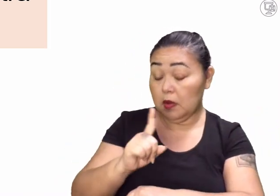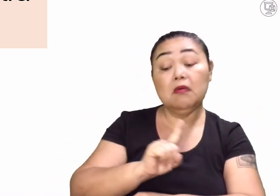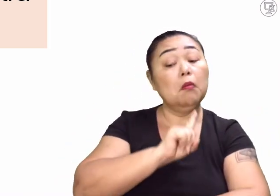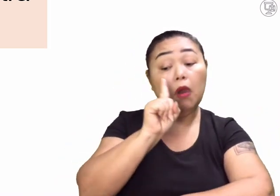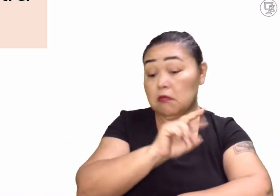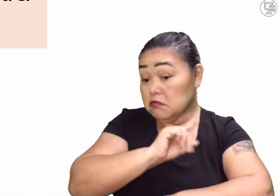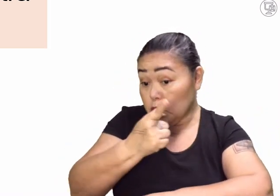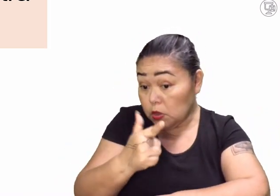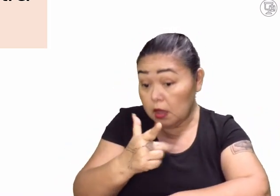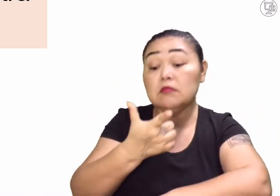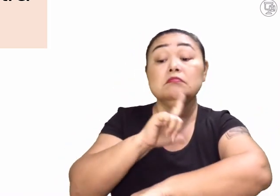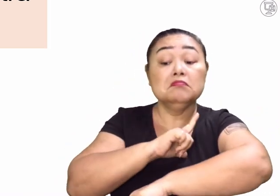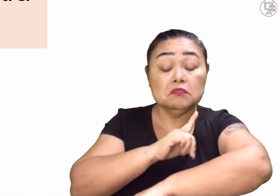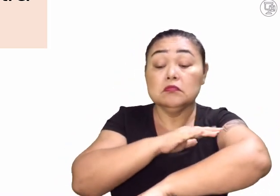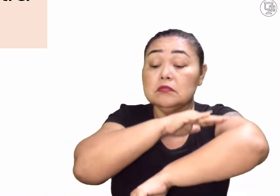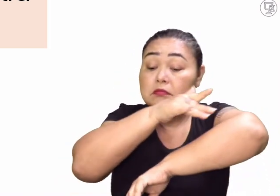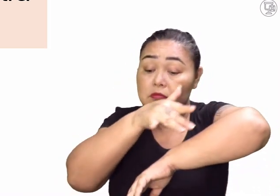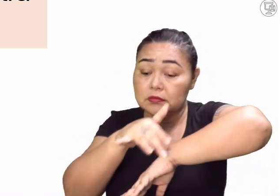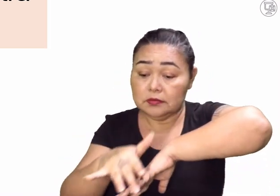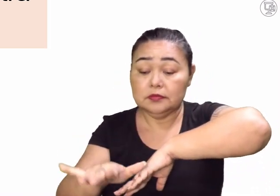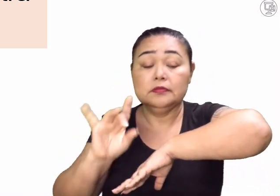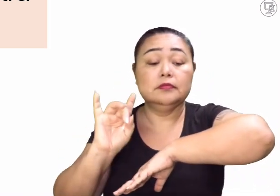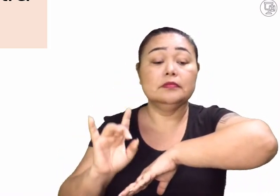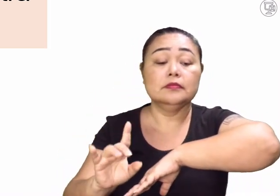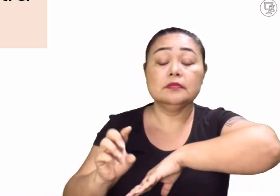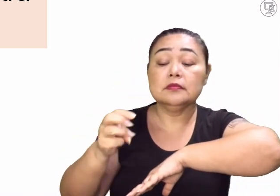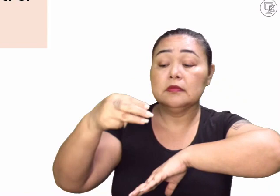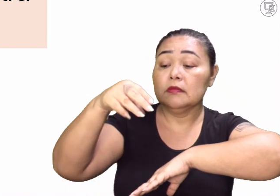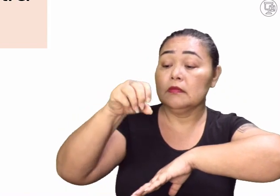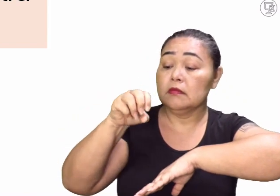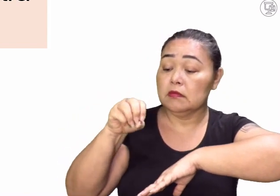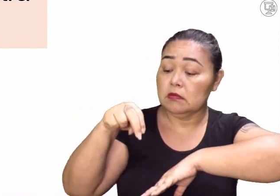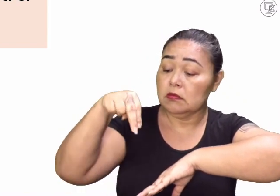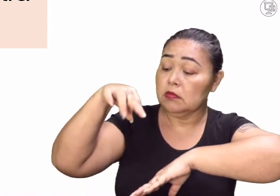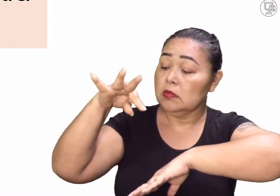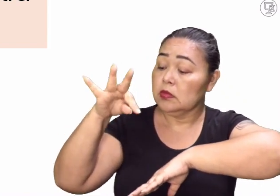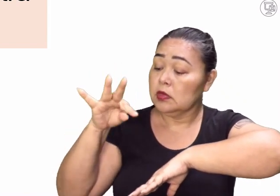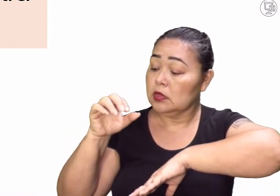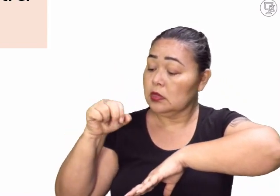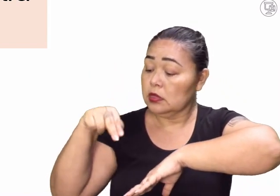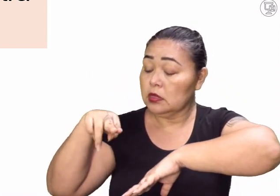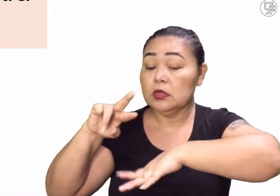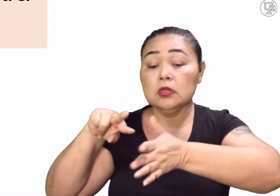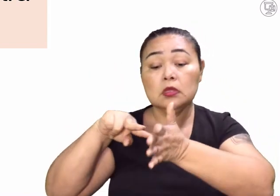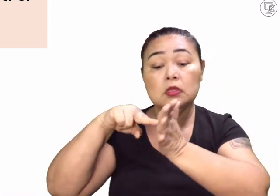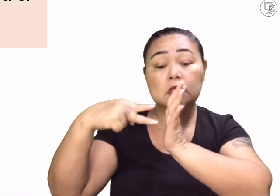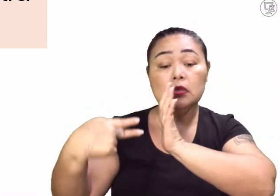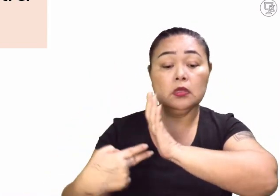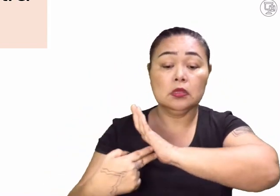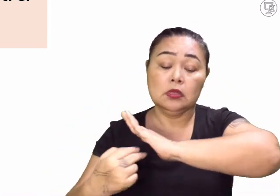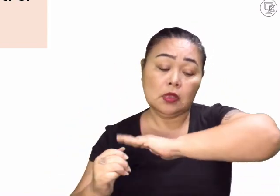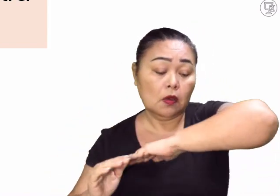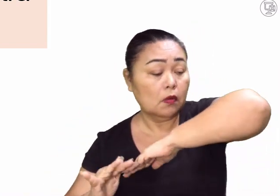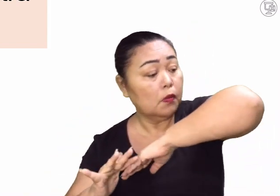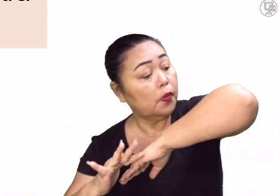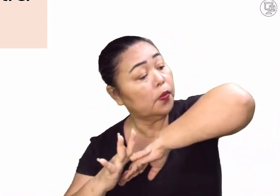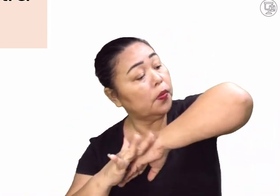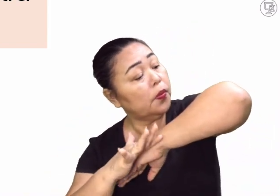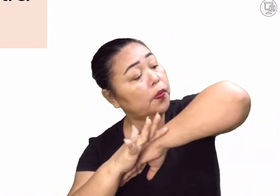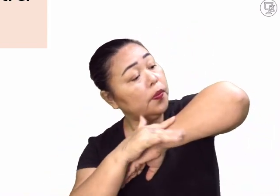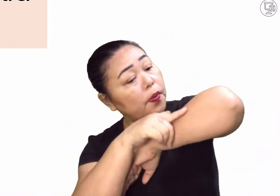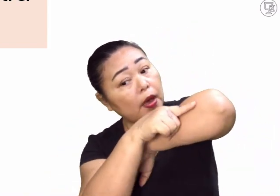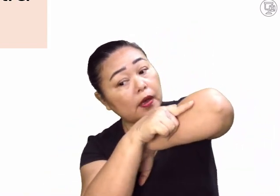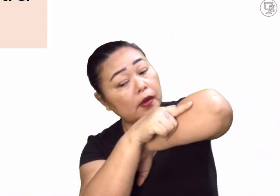embora. Você está jusante, né? Exatamente. Montante significa em direção à nascente,